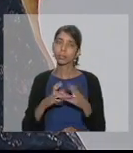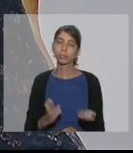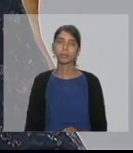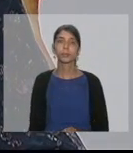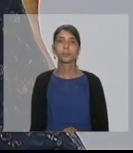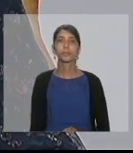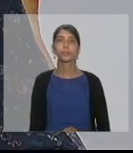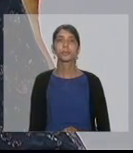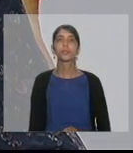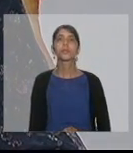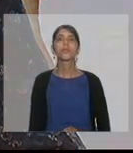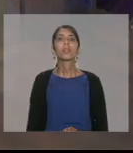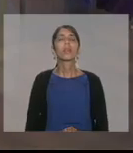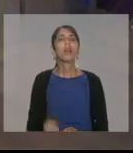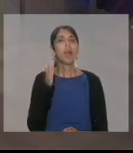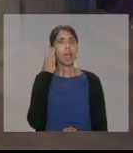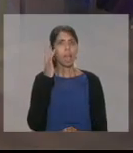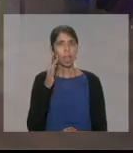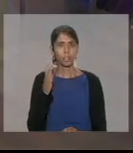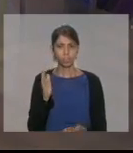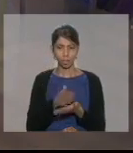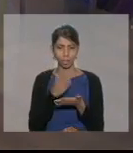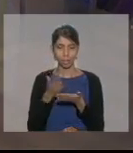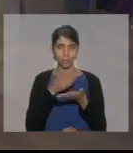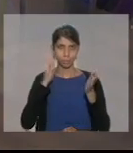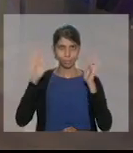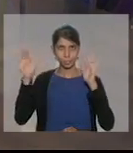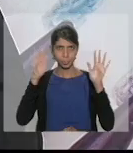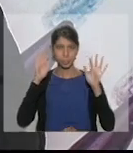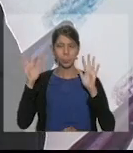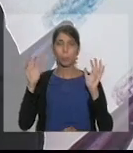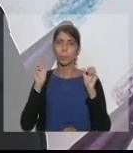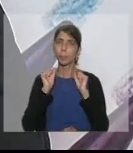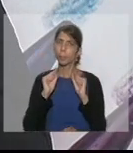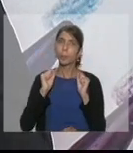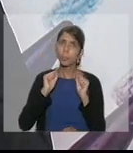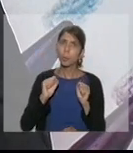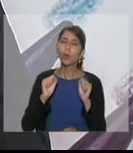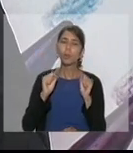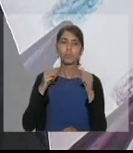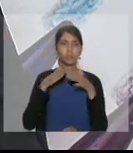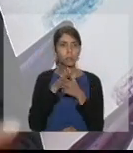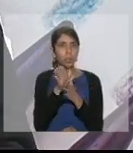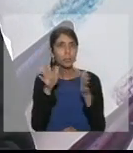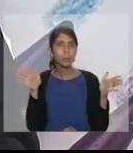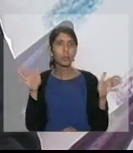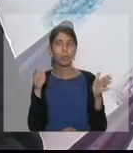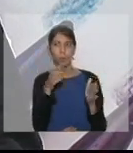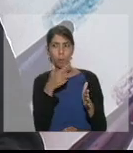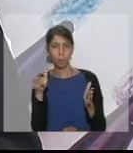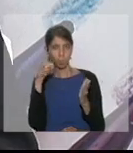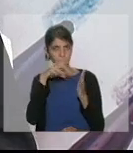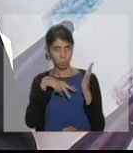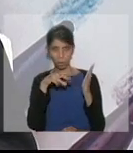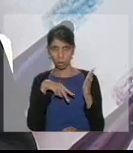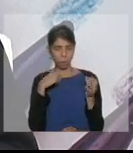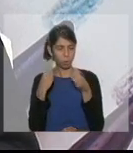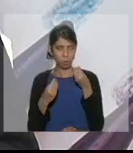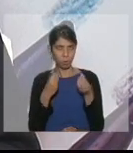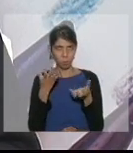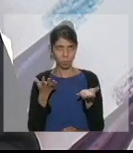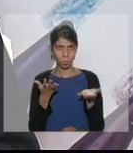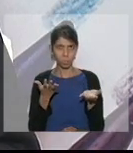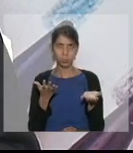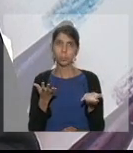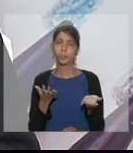disso. Vocês acham que o livro de ficção, ele pode abrir portas para outros tipos de leitura? Como é que vocês